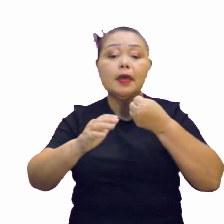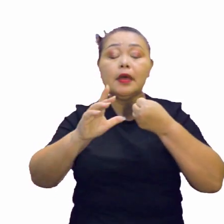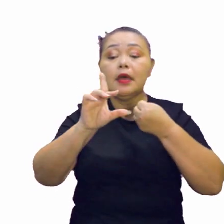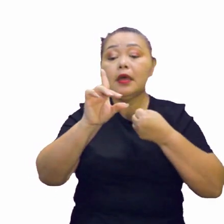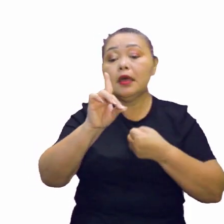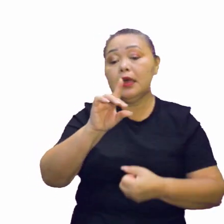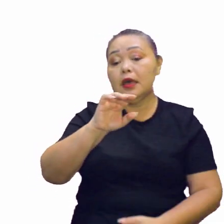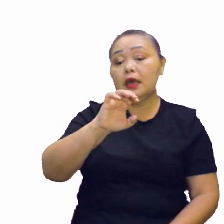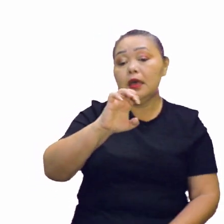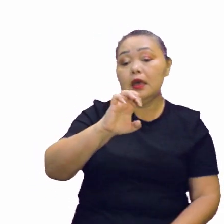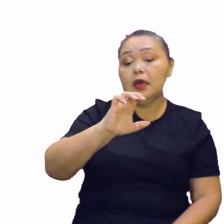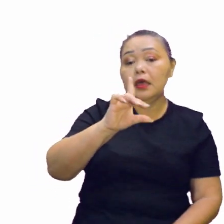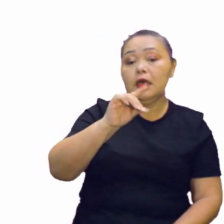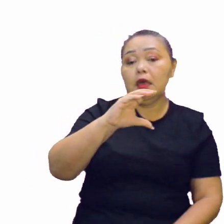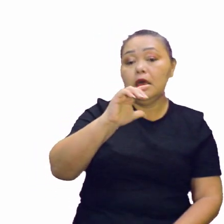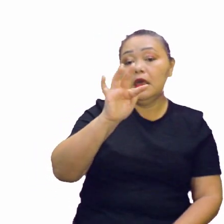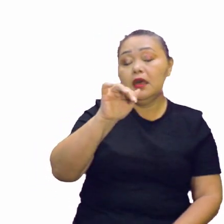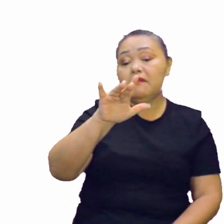propriedades